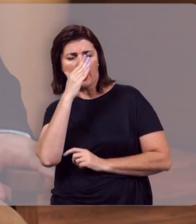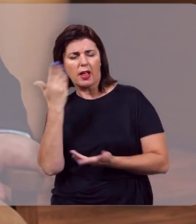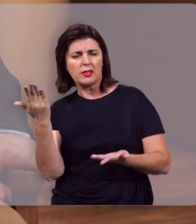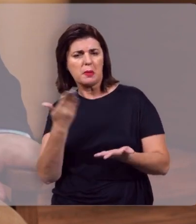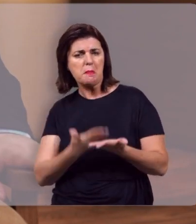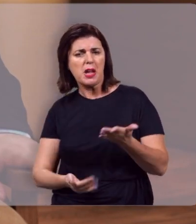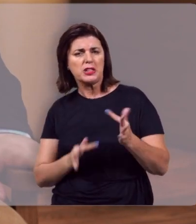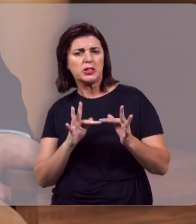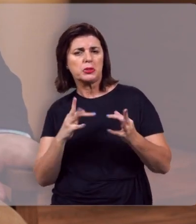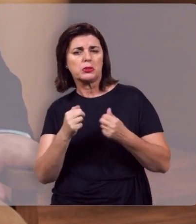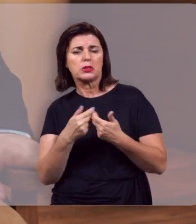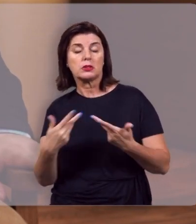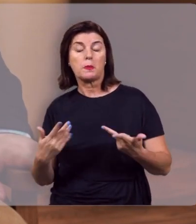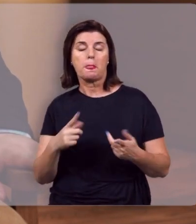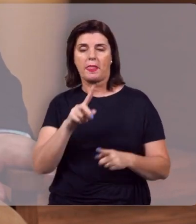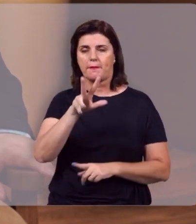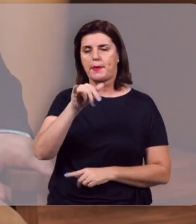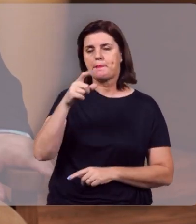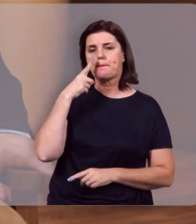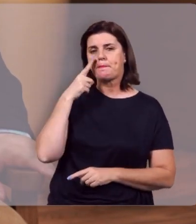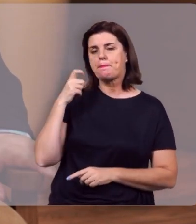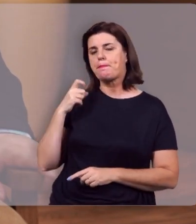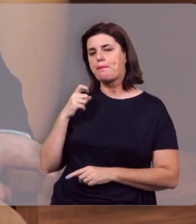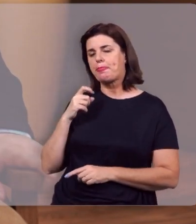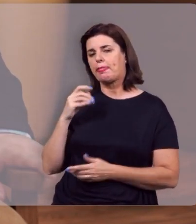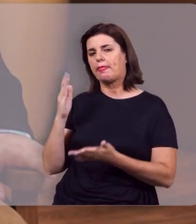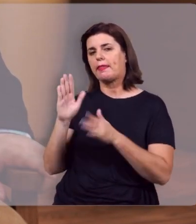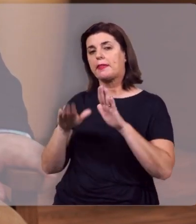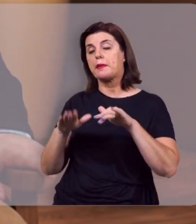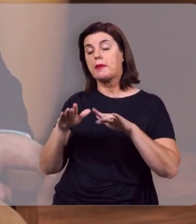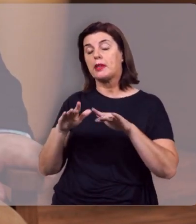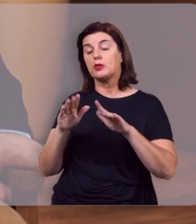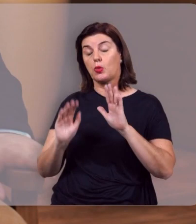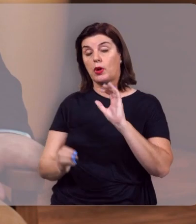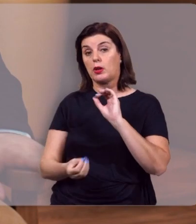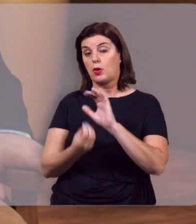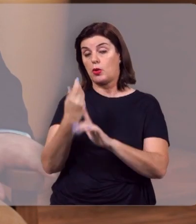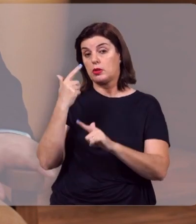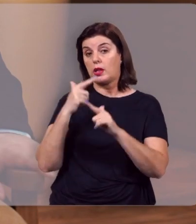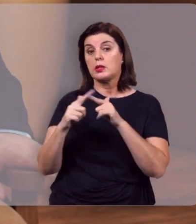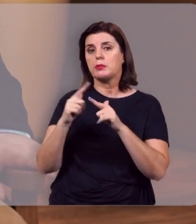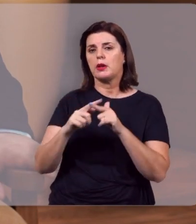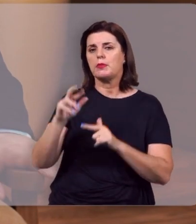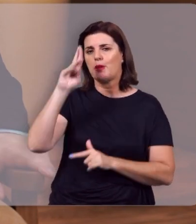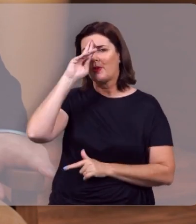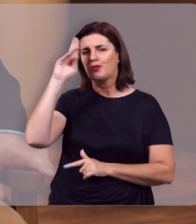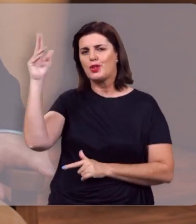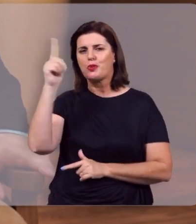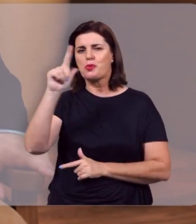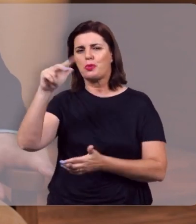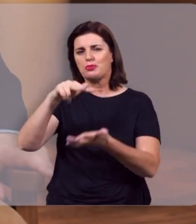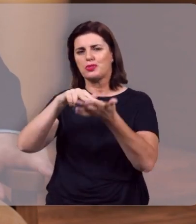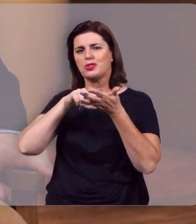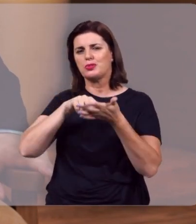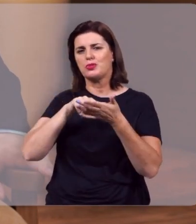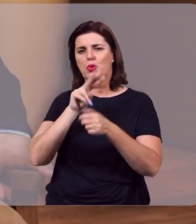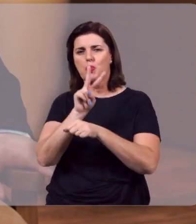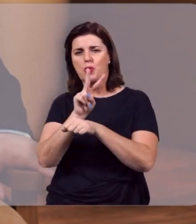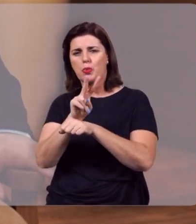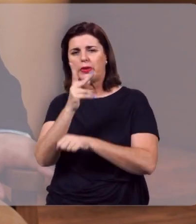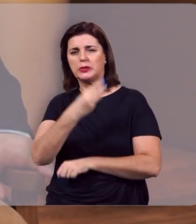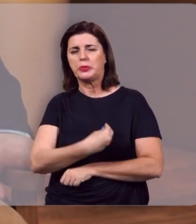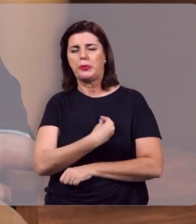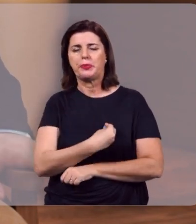que perdeu o seu chão. Mas você vai perceber que mesmo no meio dessa tragédia, o Senhor não te abandona. É por isso que nós